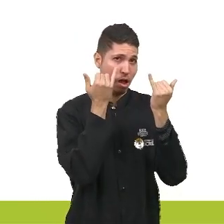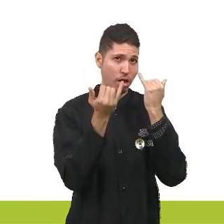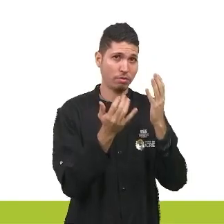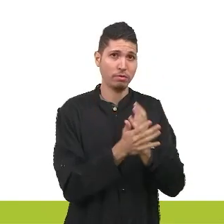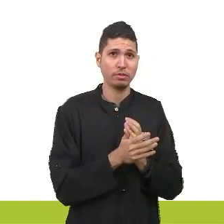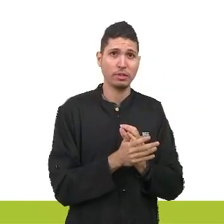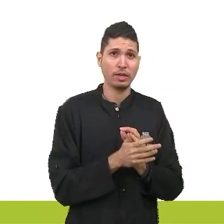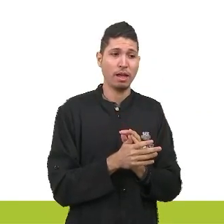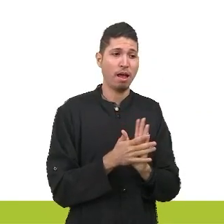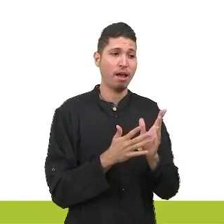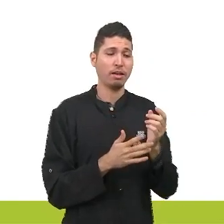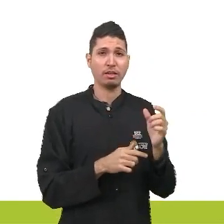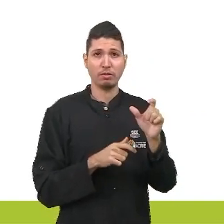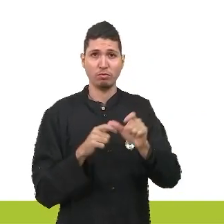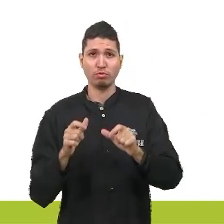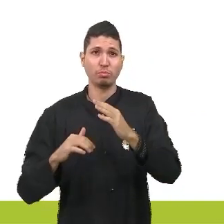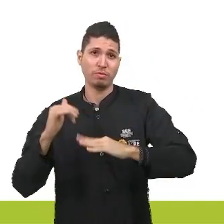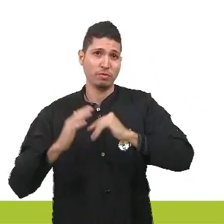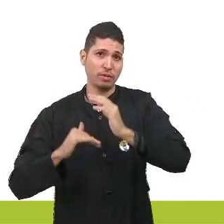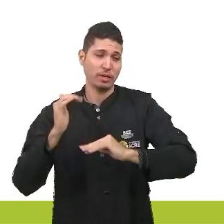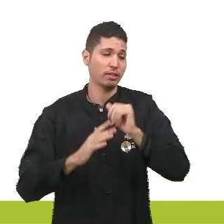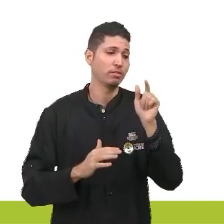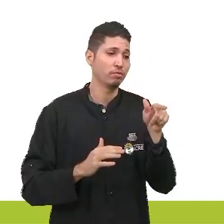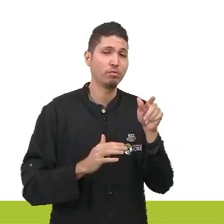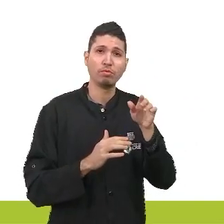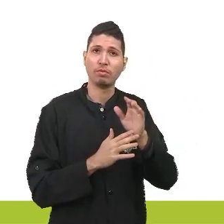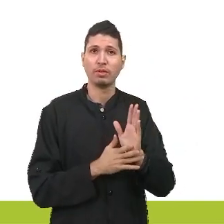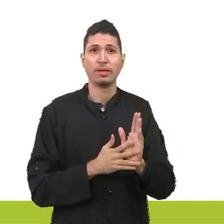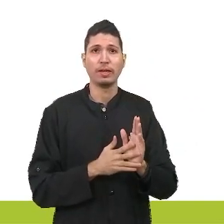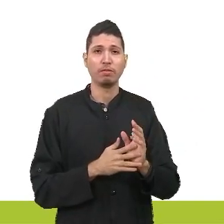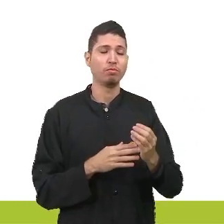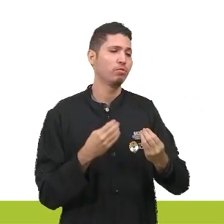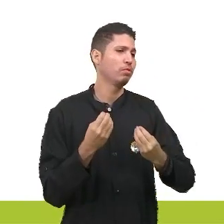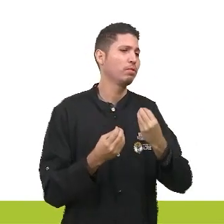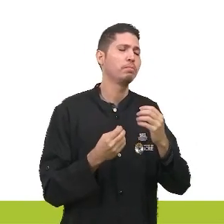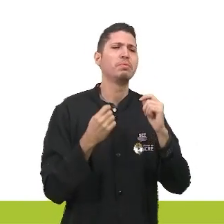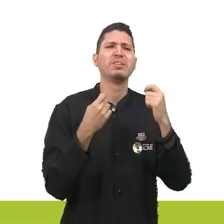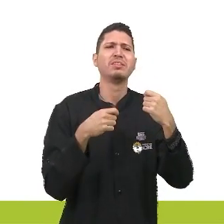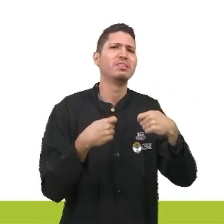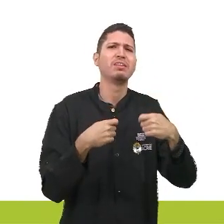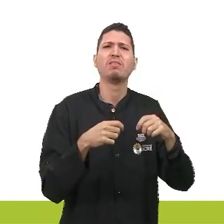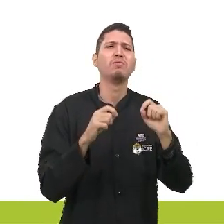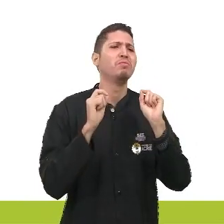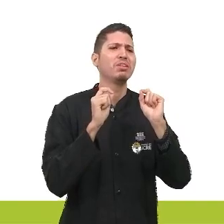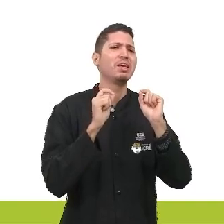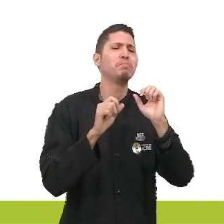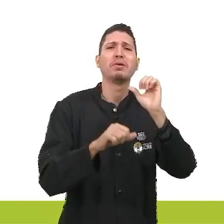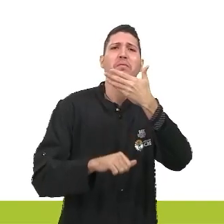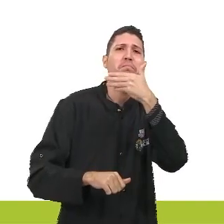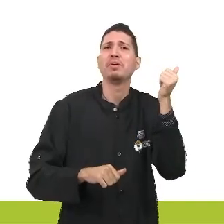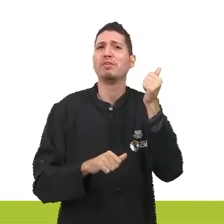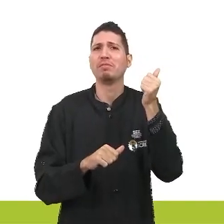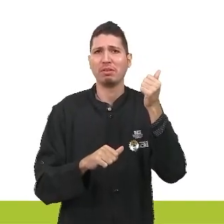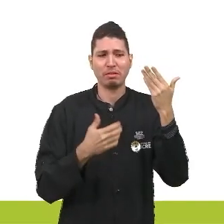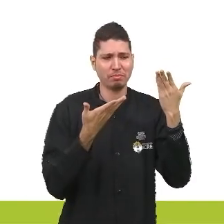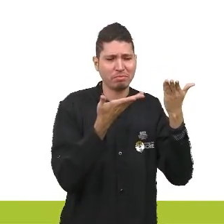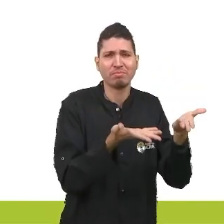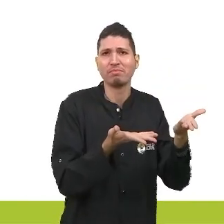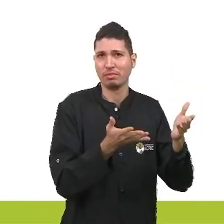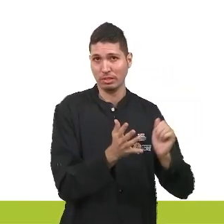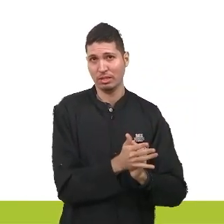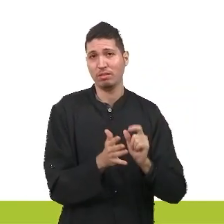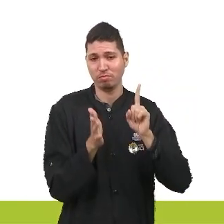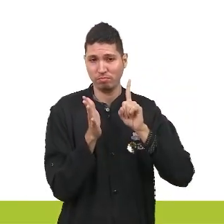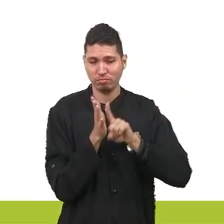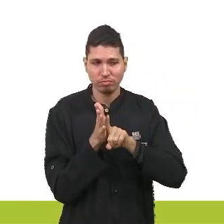que precisa ser investido, quais são os investimentos nessa sociedade para que haja uma mudança aí nessa configuração. Já que